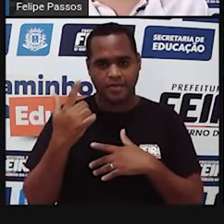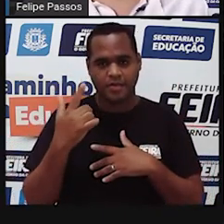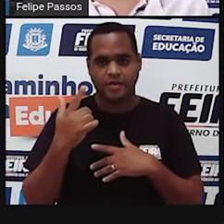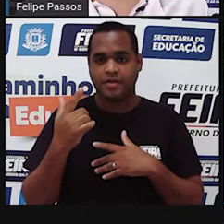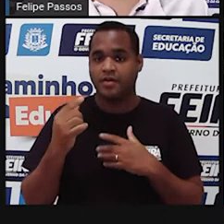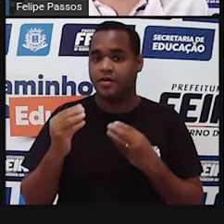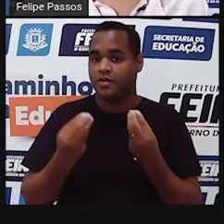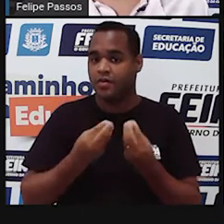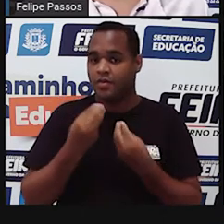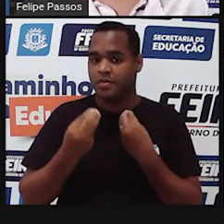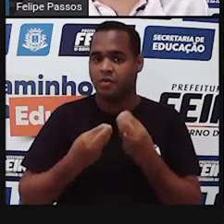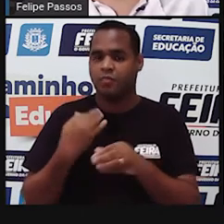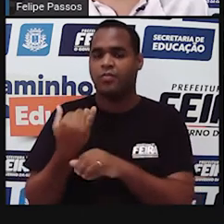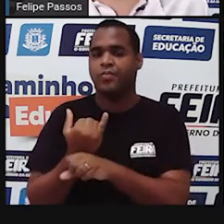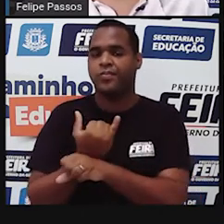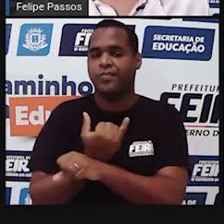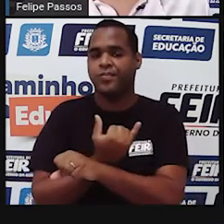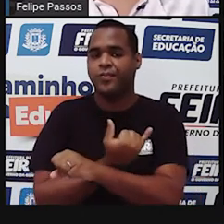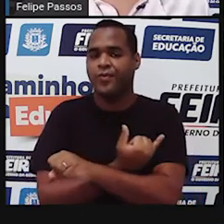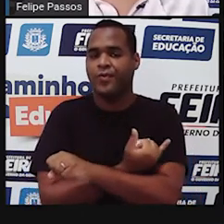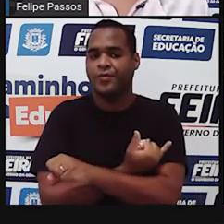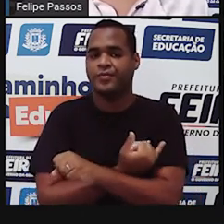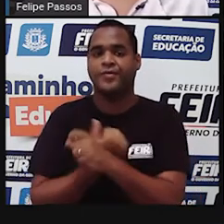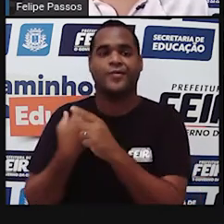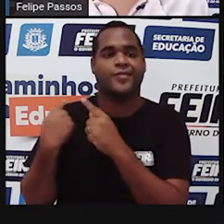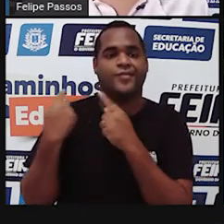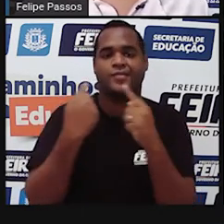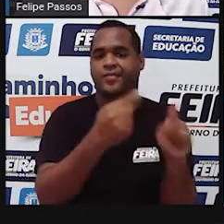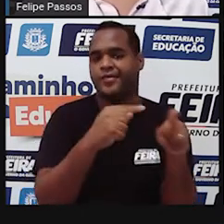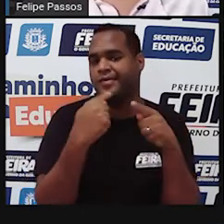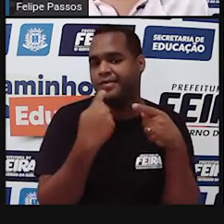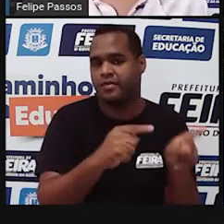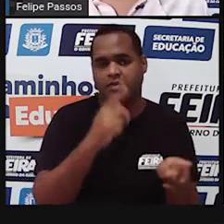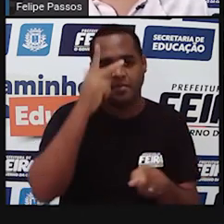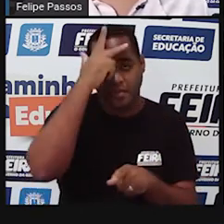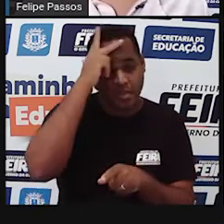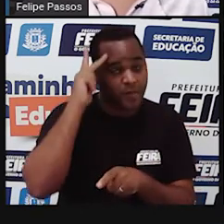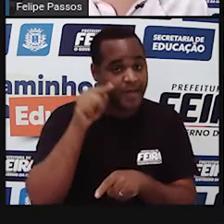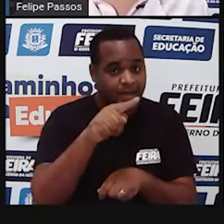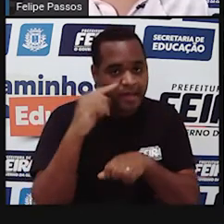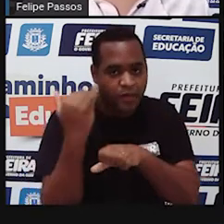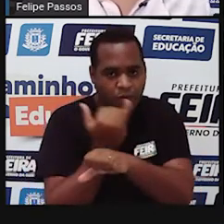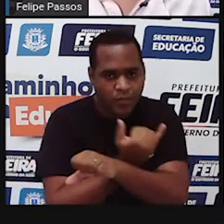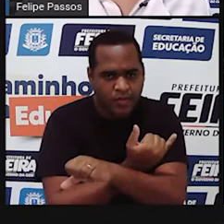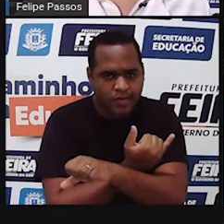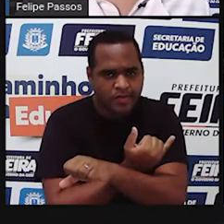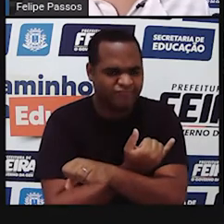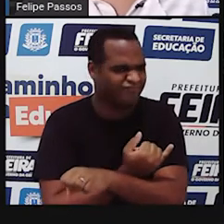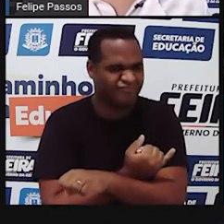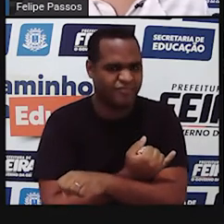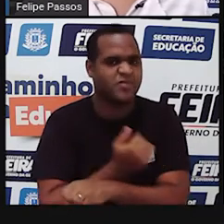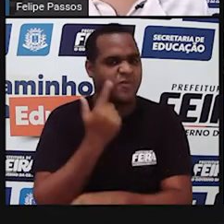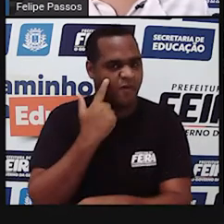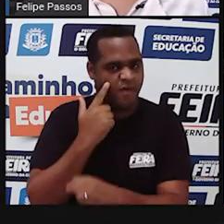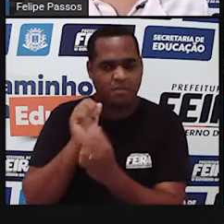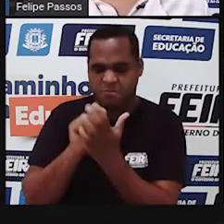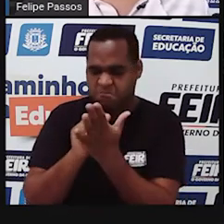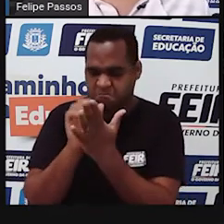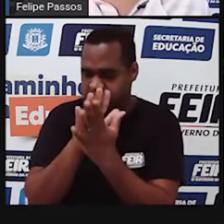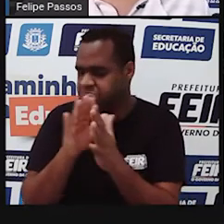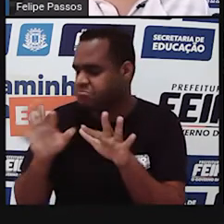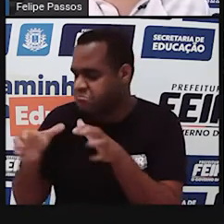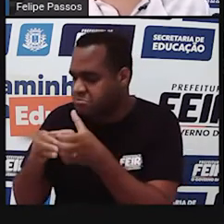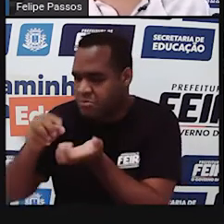A gordofobia. Já ouviram falar? Justamente por essa pressão do corpo magro, muitas pessoas que estão um pouco acima